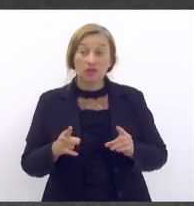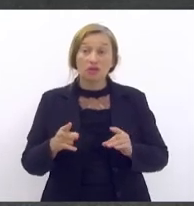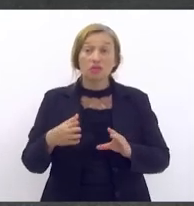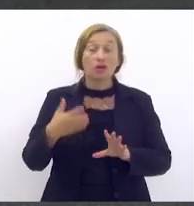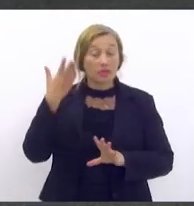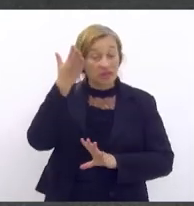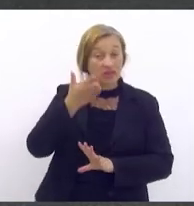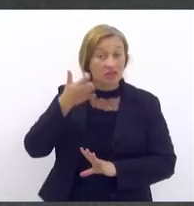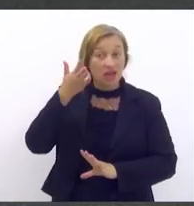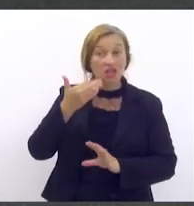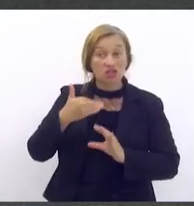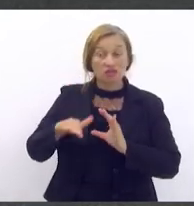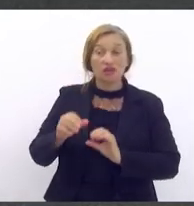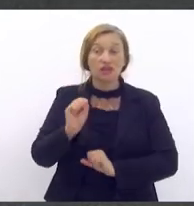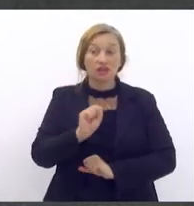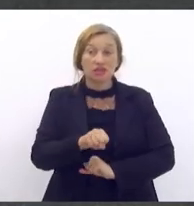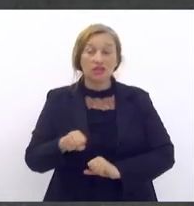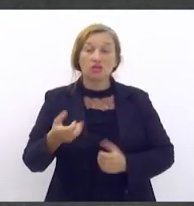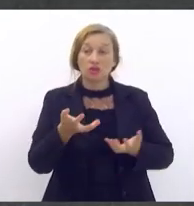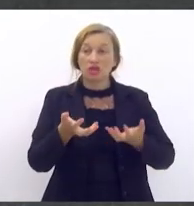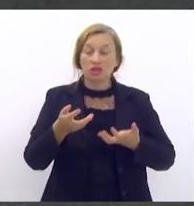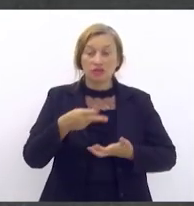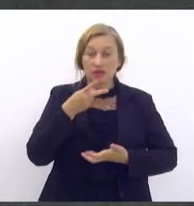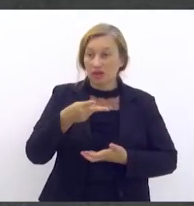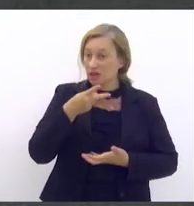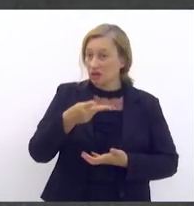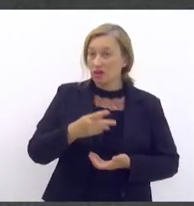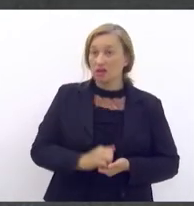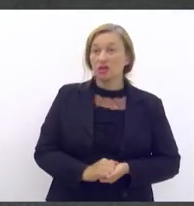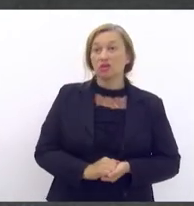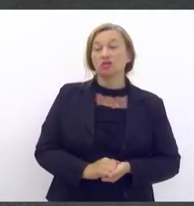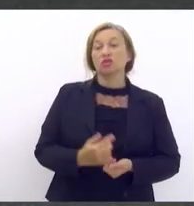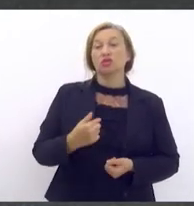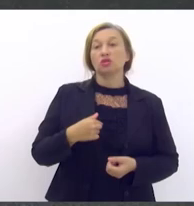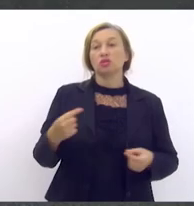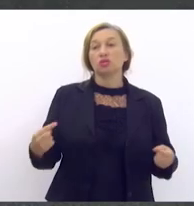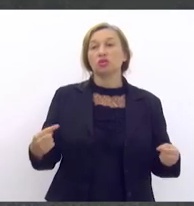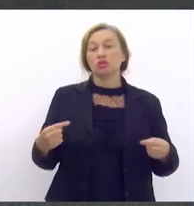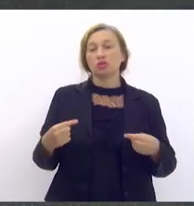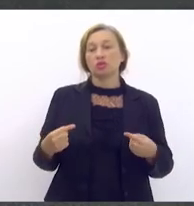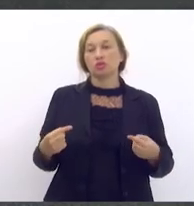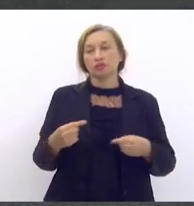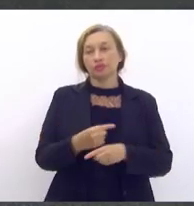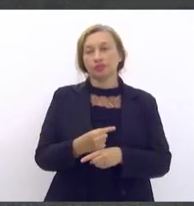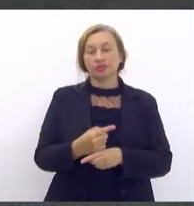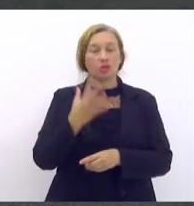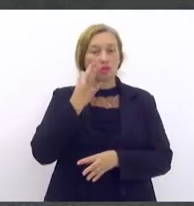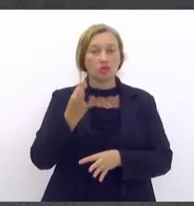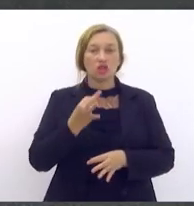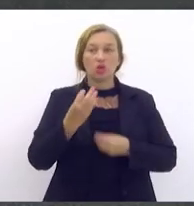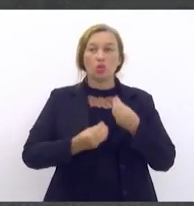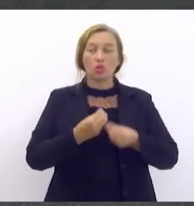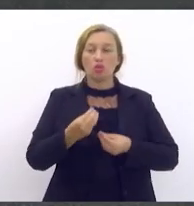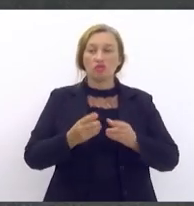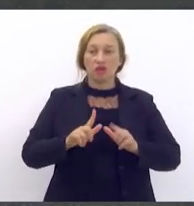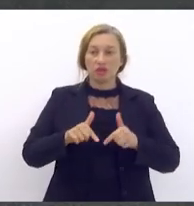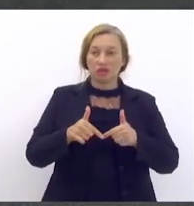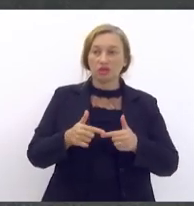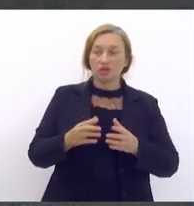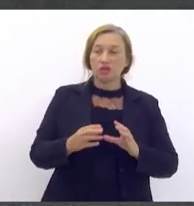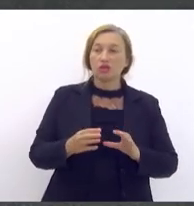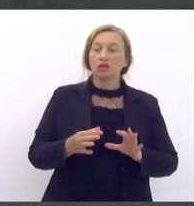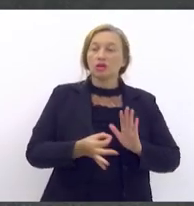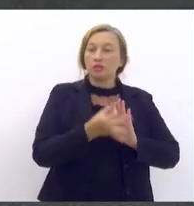mensagem, sim. Então, eu queria assinalar que eu estou divergindo, não sei como a senhora vai, do parecer da